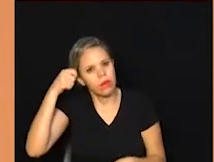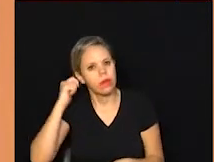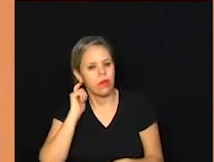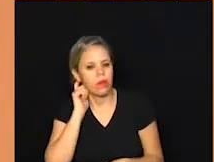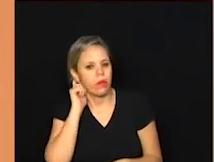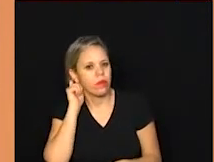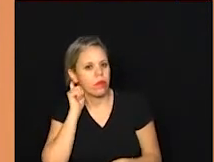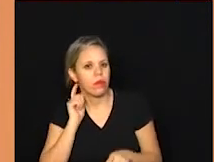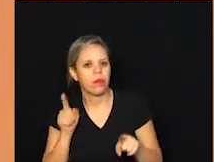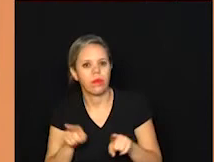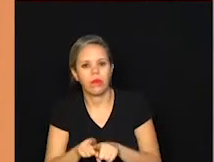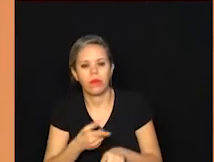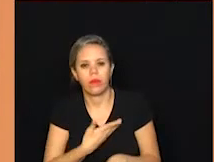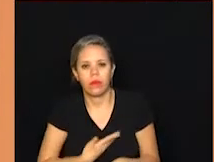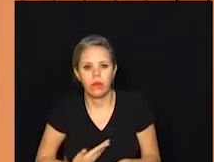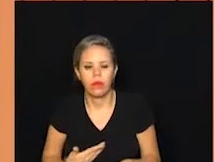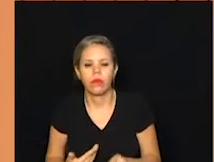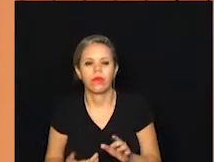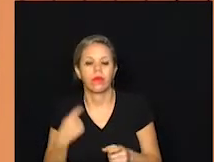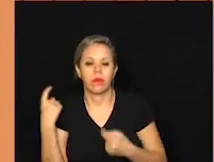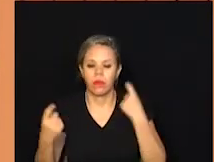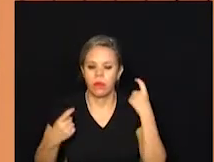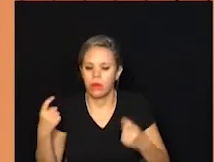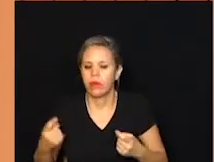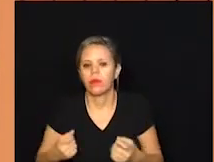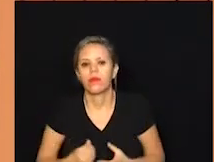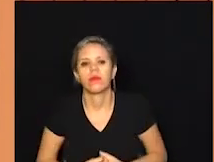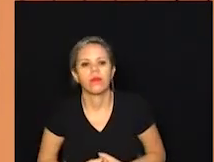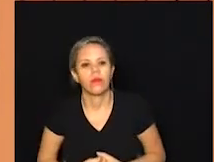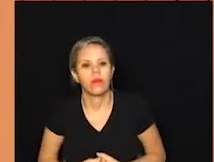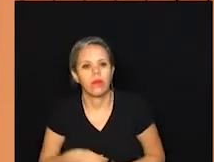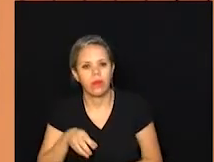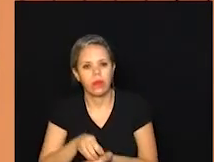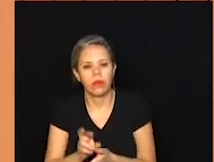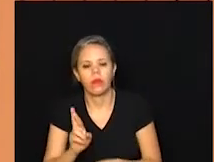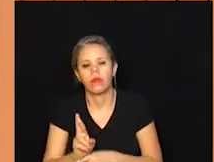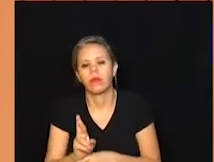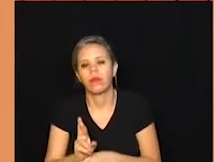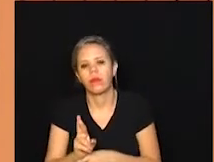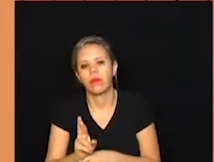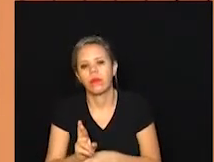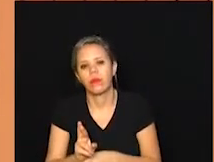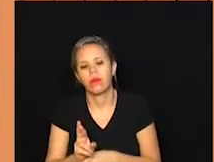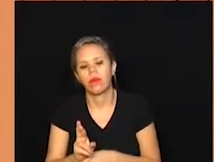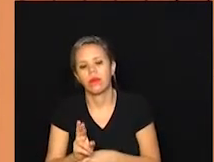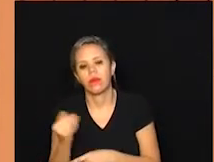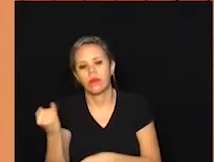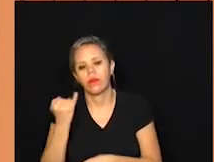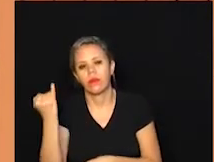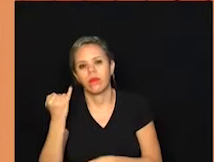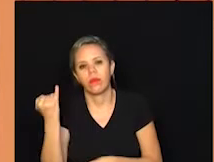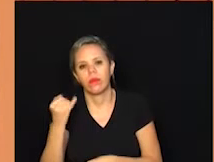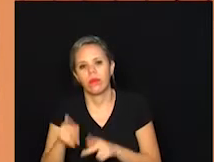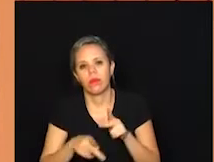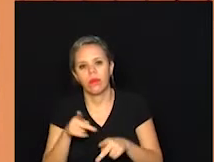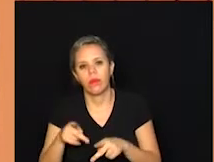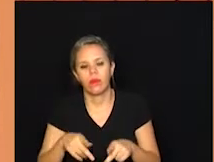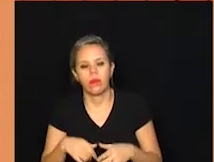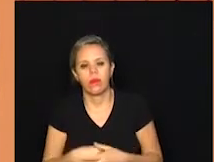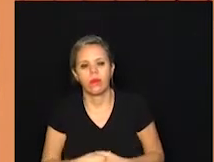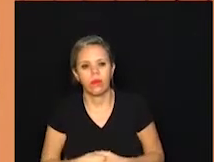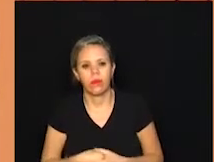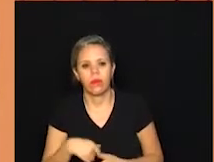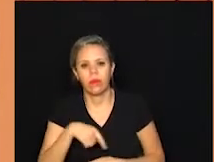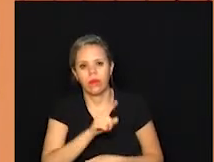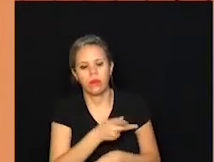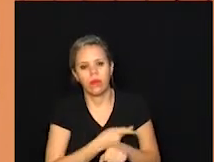respaldada também por um governo que está preocupado. O centro de referência também ele é importantíssimo, né? Muitas pessoas, inclusive, vão